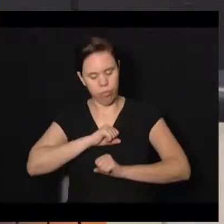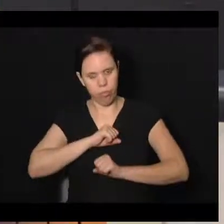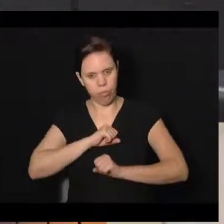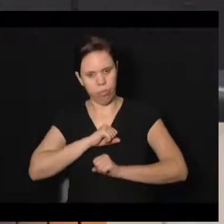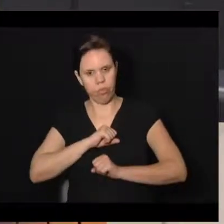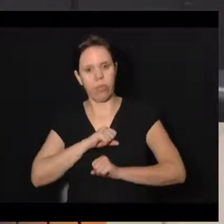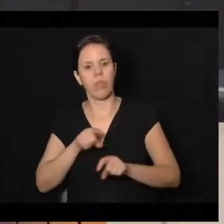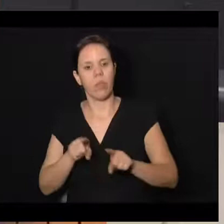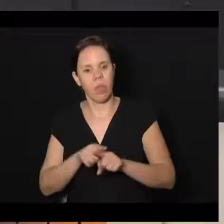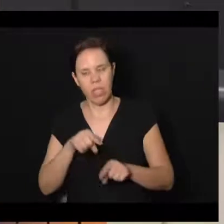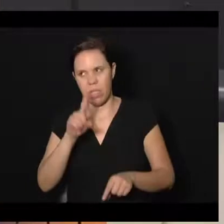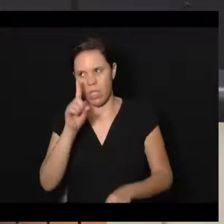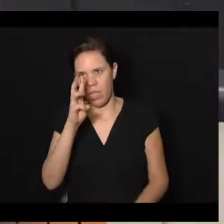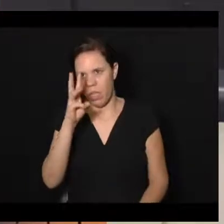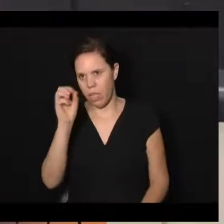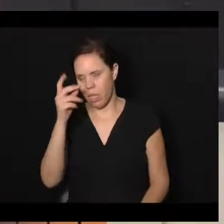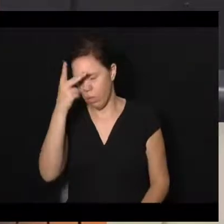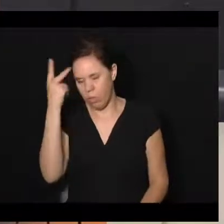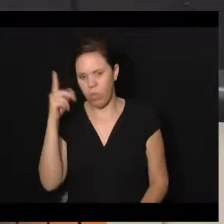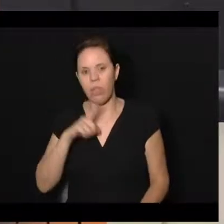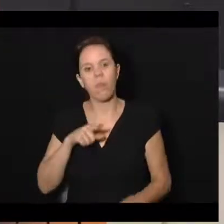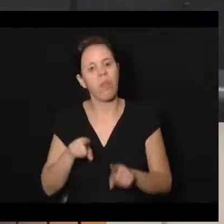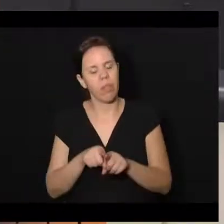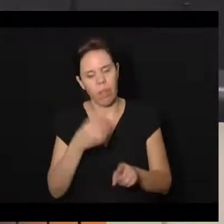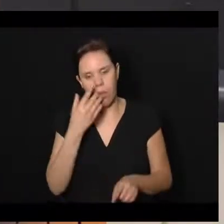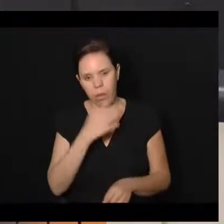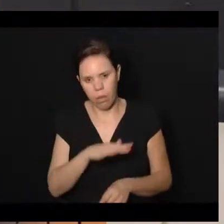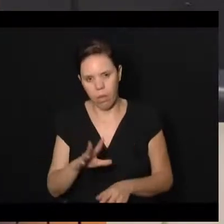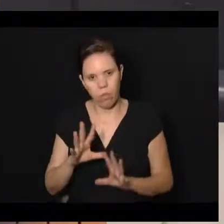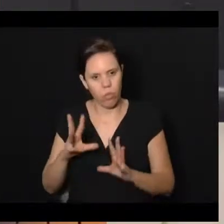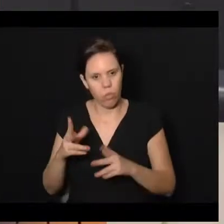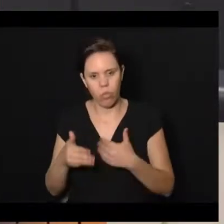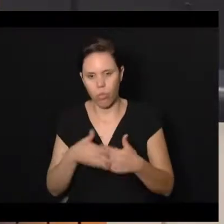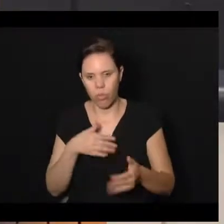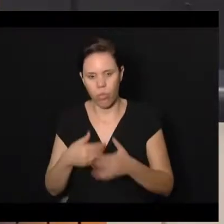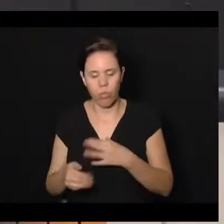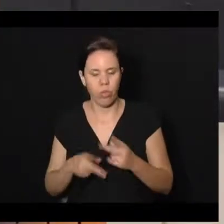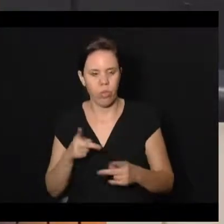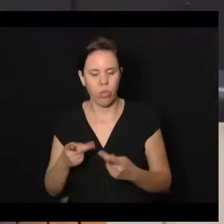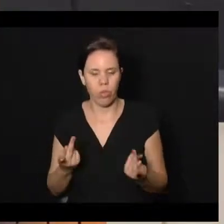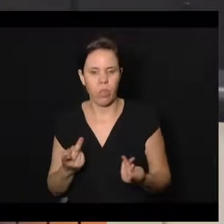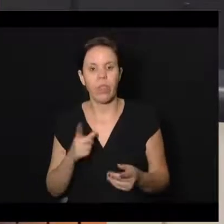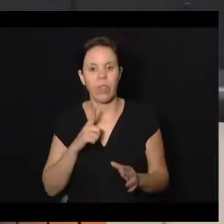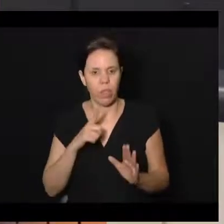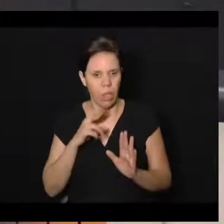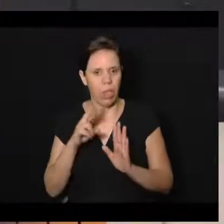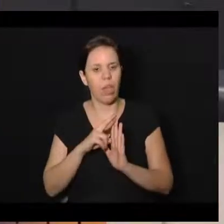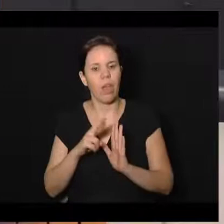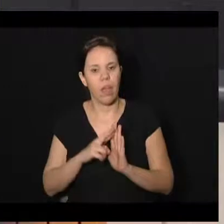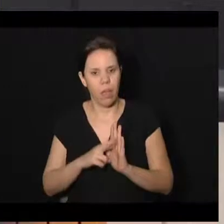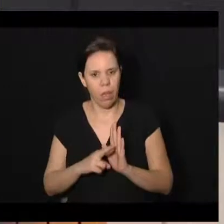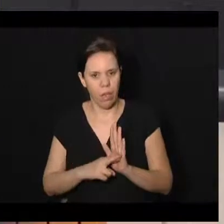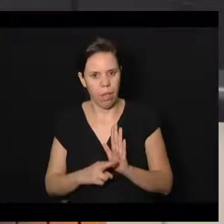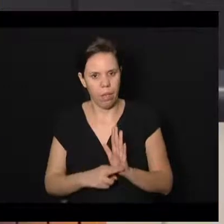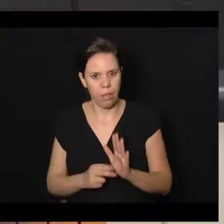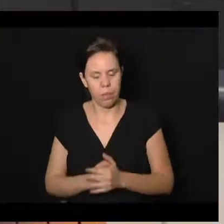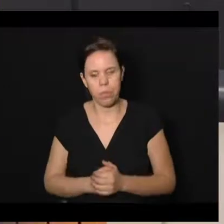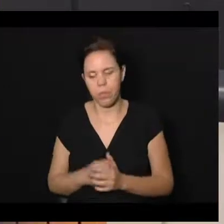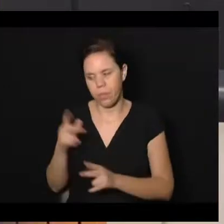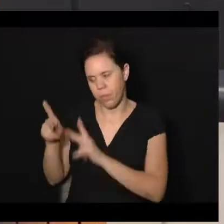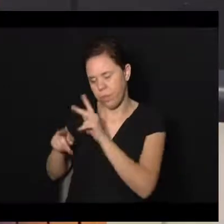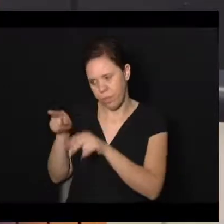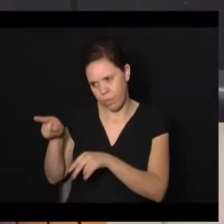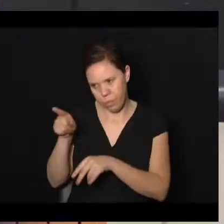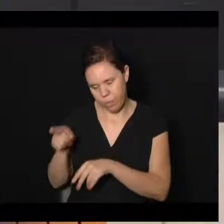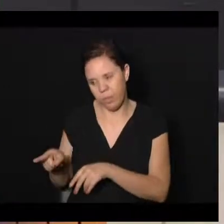crianças você tem todos os tipos né de pessoas lá dentro então a gente tem algumas regras então a pessoa quando está sob efeito de